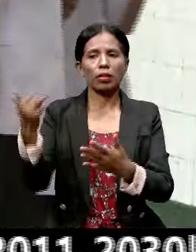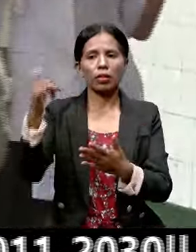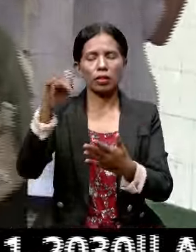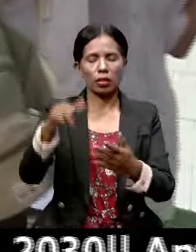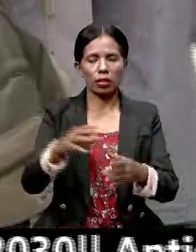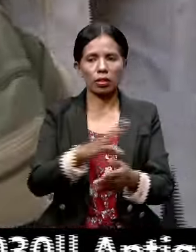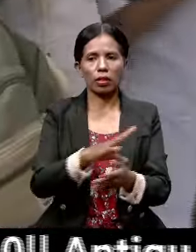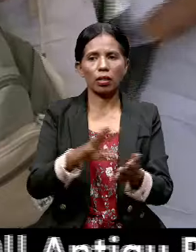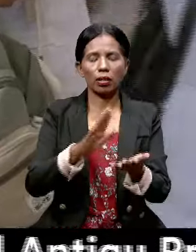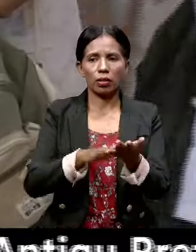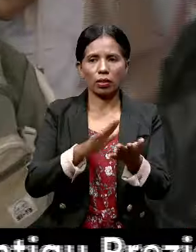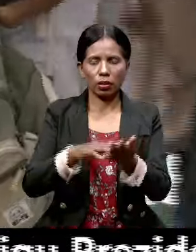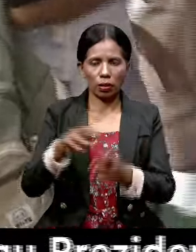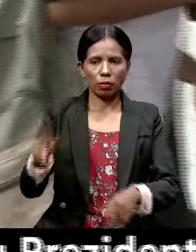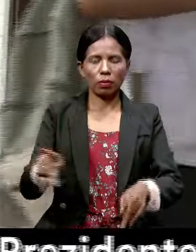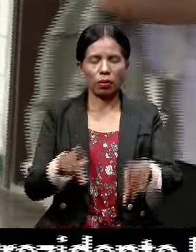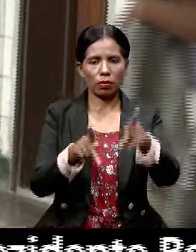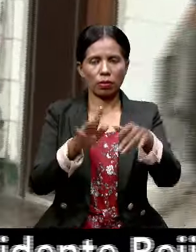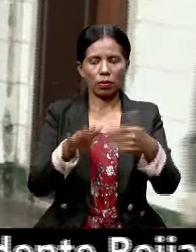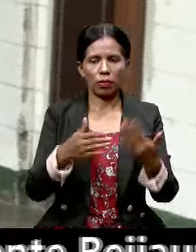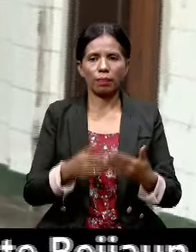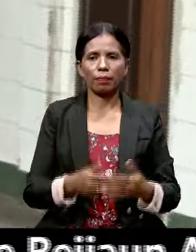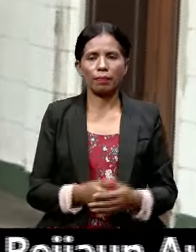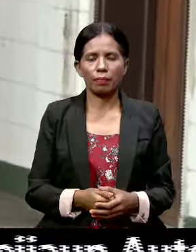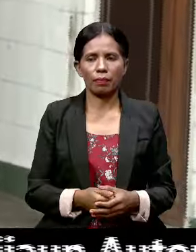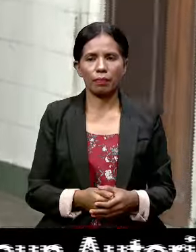beremata husi escola público durante né